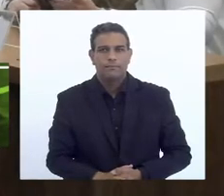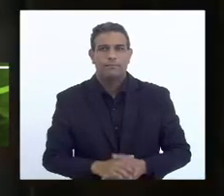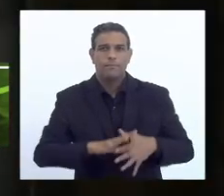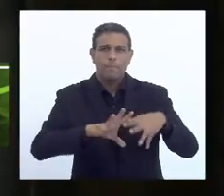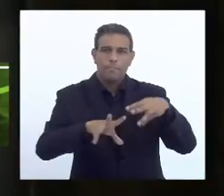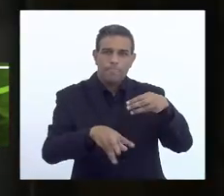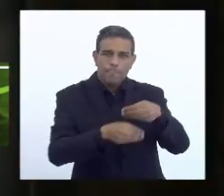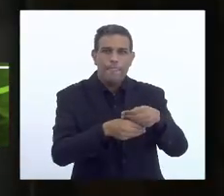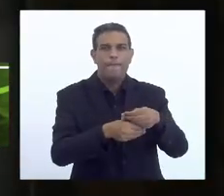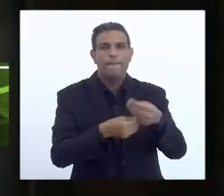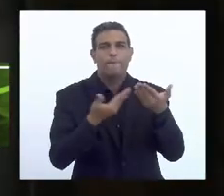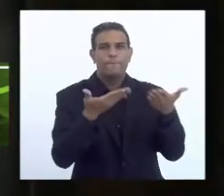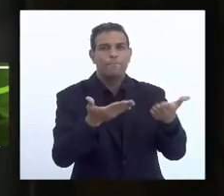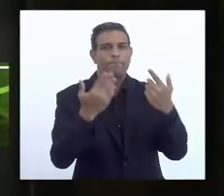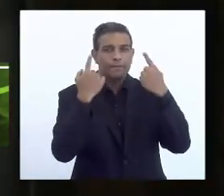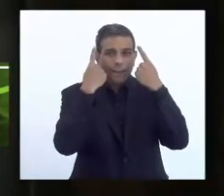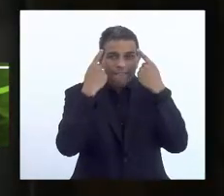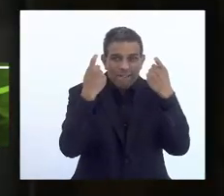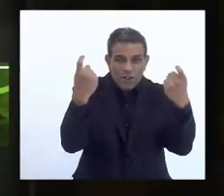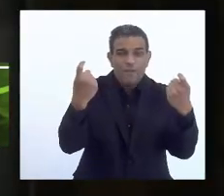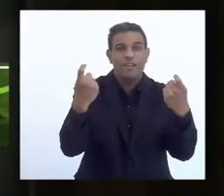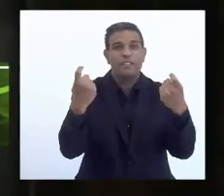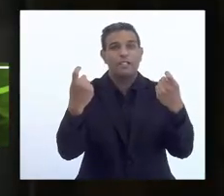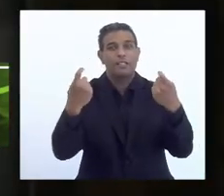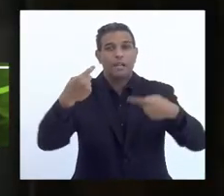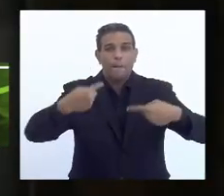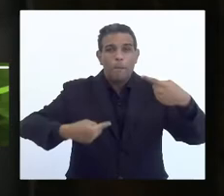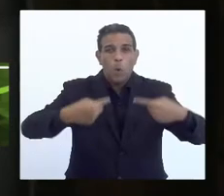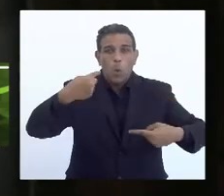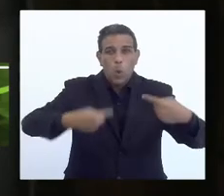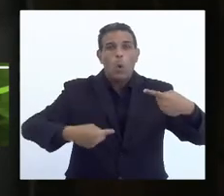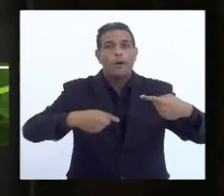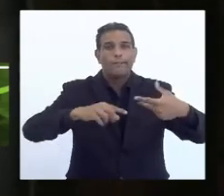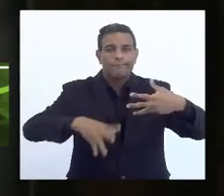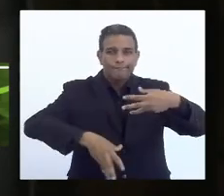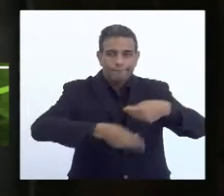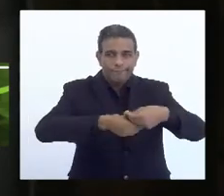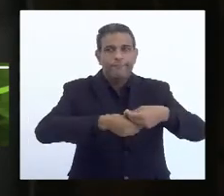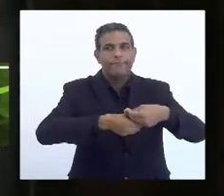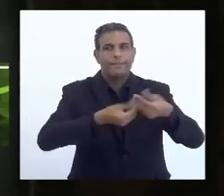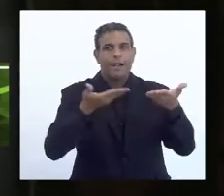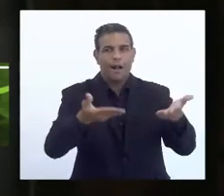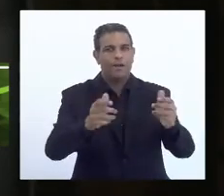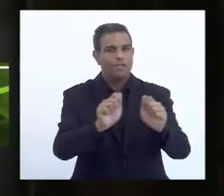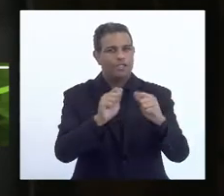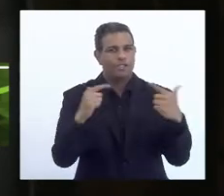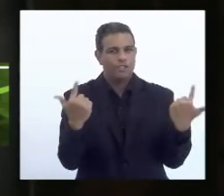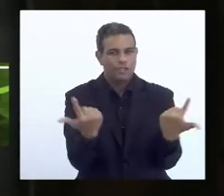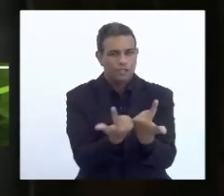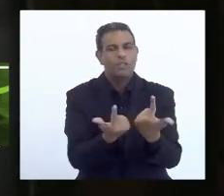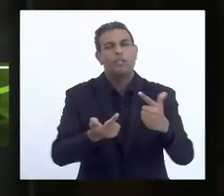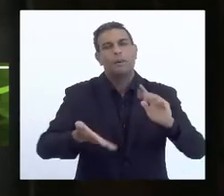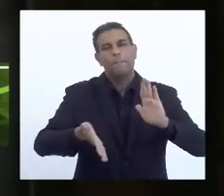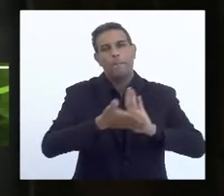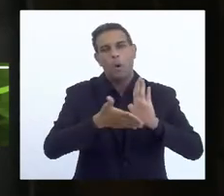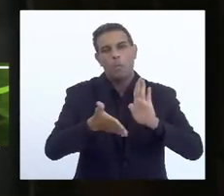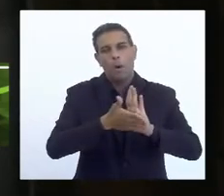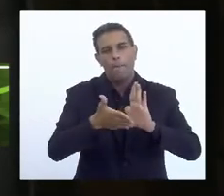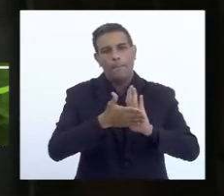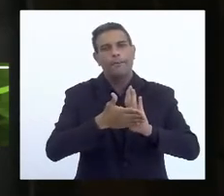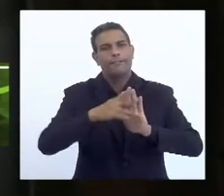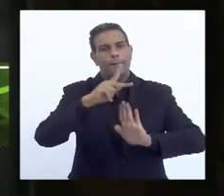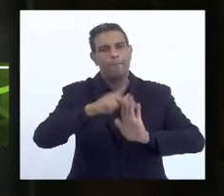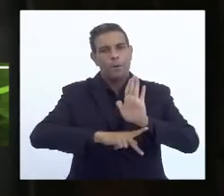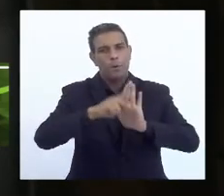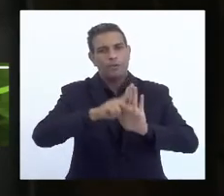Incluir a violência política no dossiê mulher, também surgiu aqui da casa, né, a proposta de